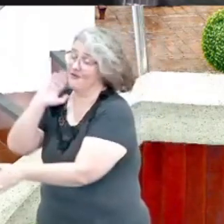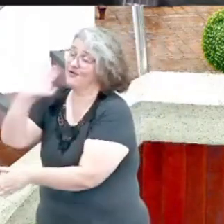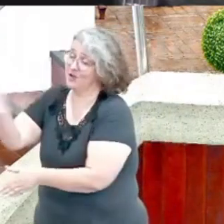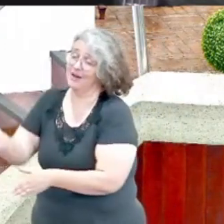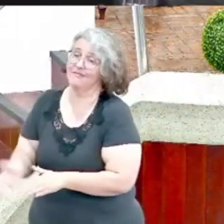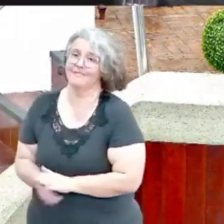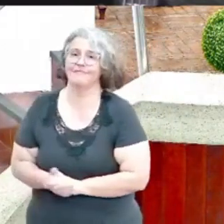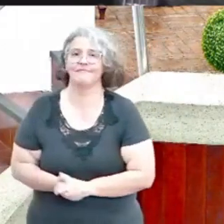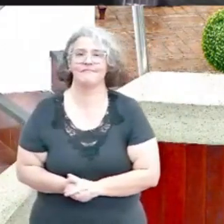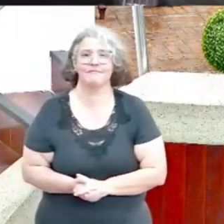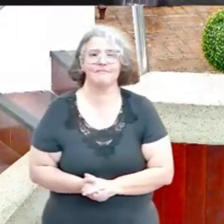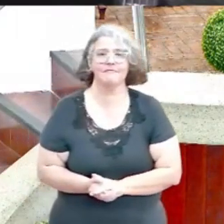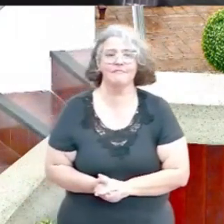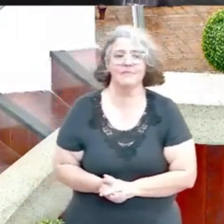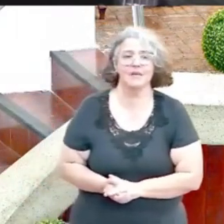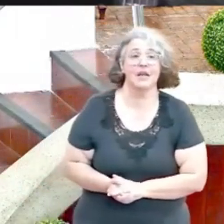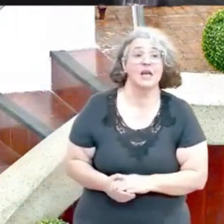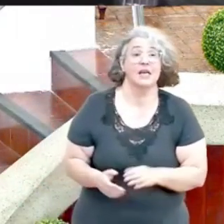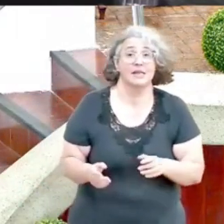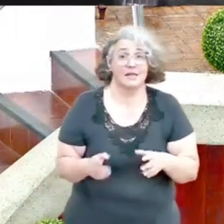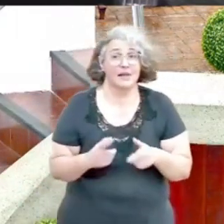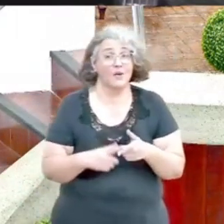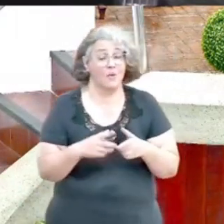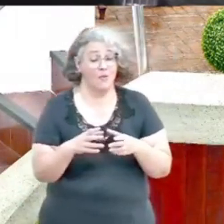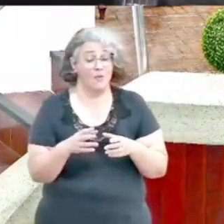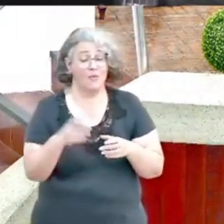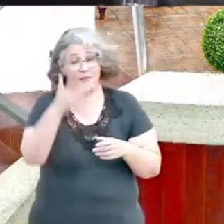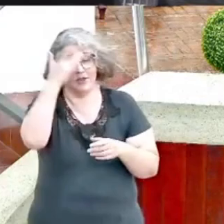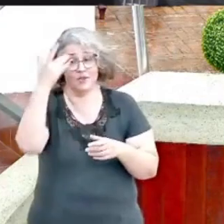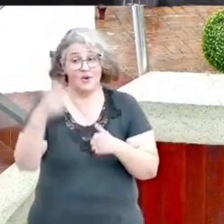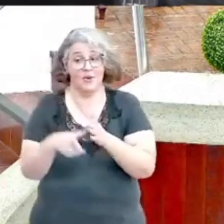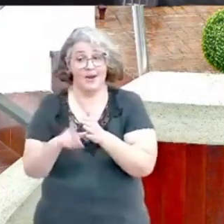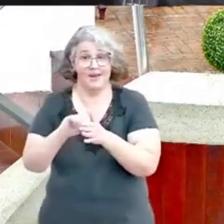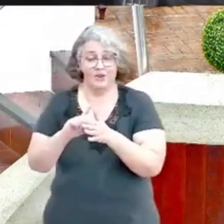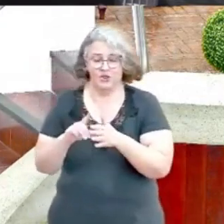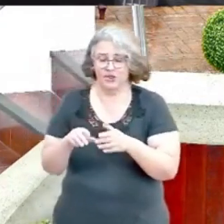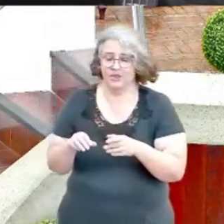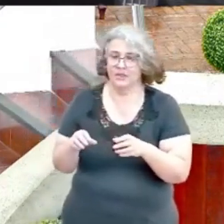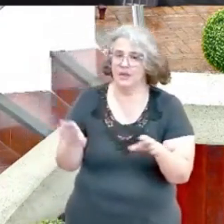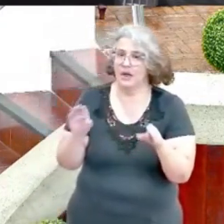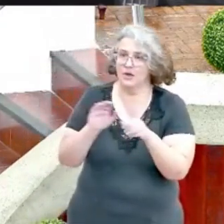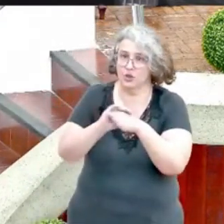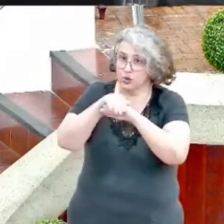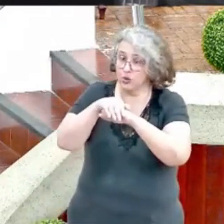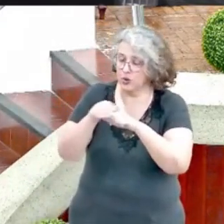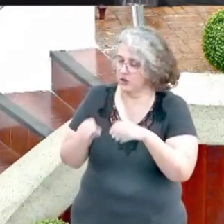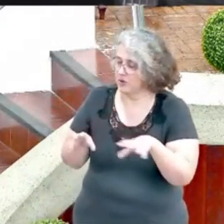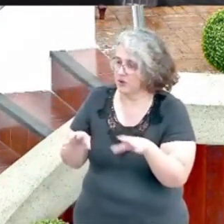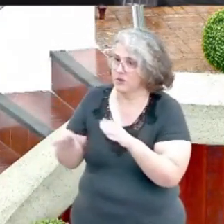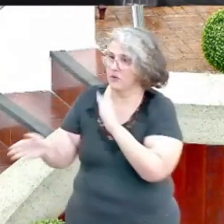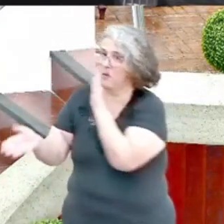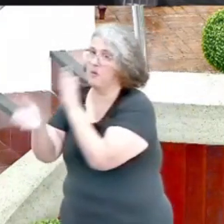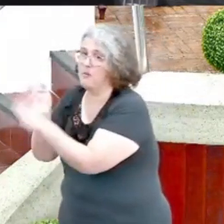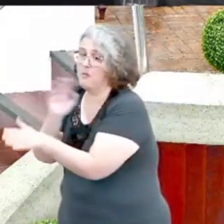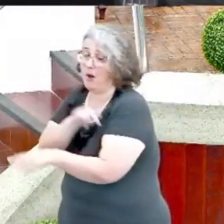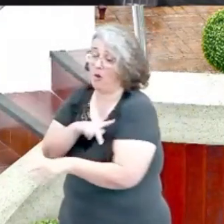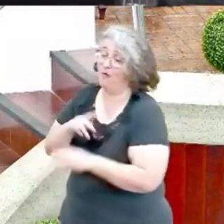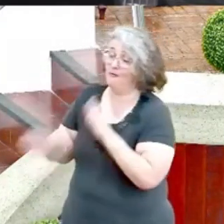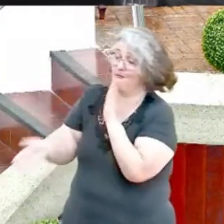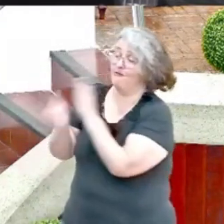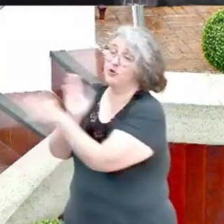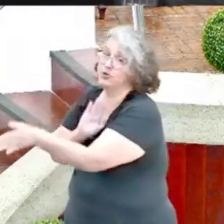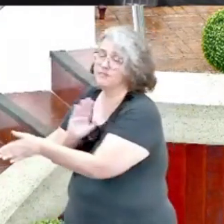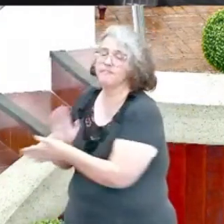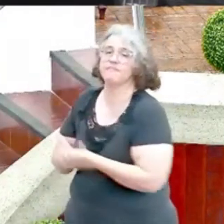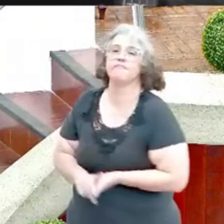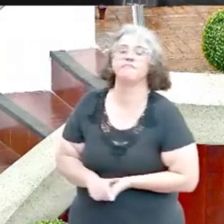noite, enviasse Paulo e Silas para Bereia, fugindo da cidade, temendo pela vida dos dois. E o